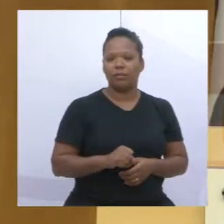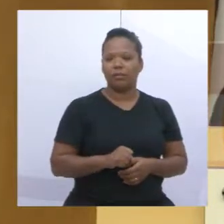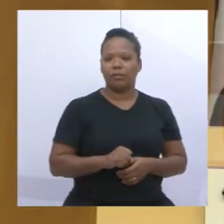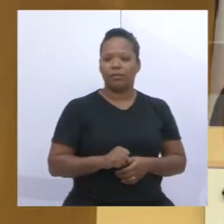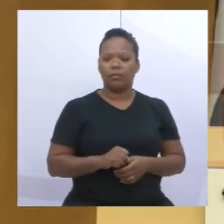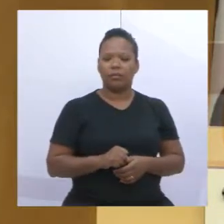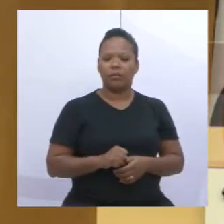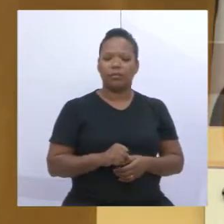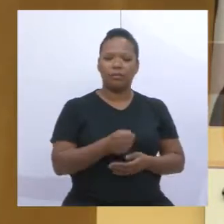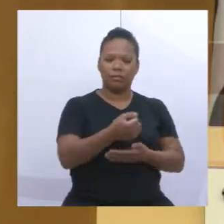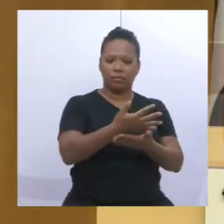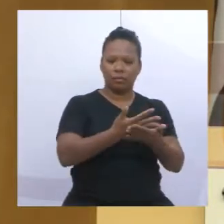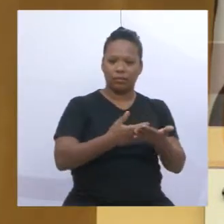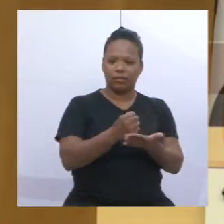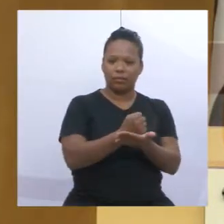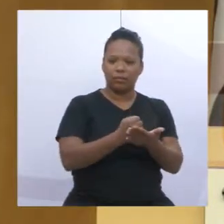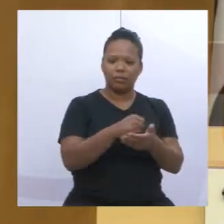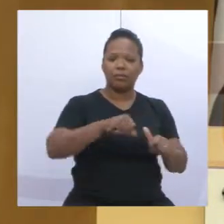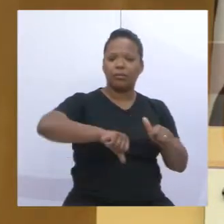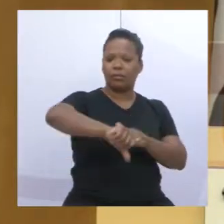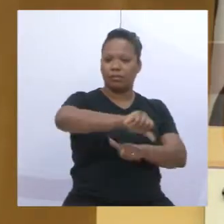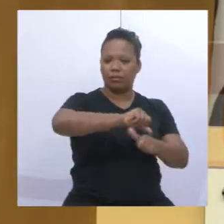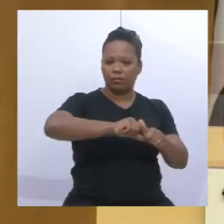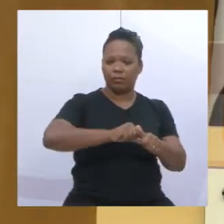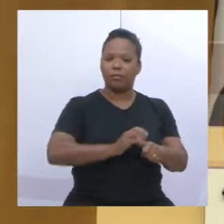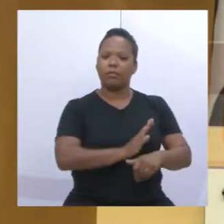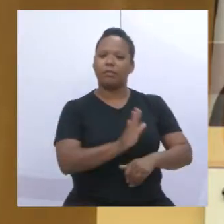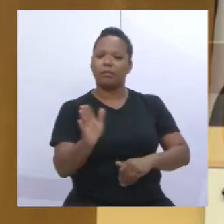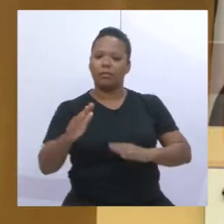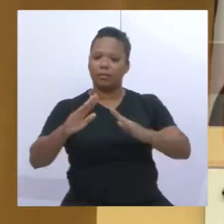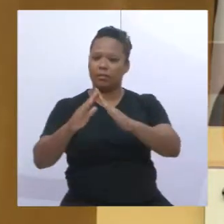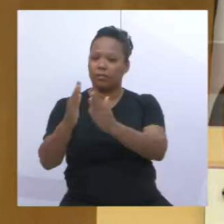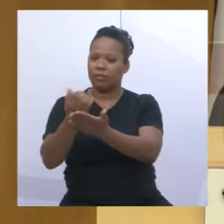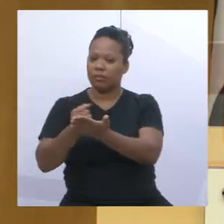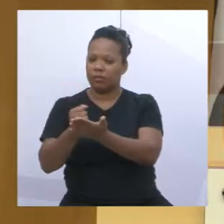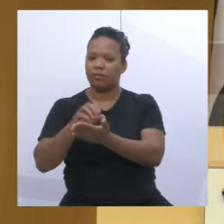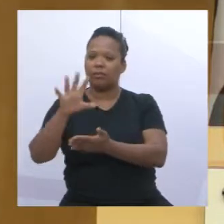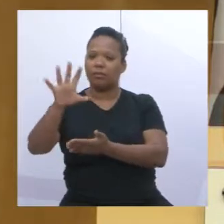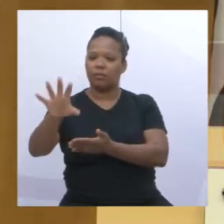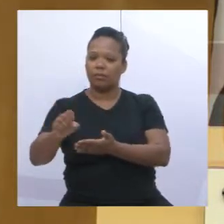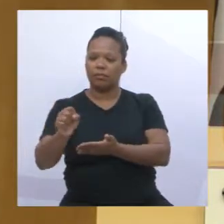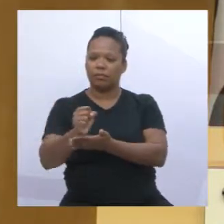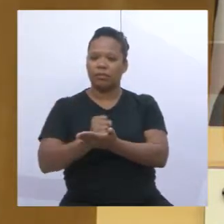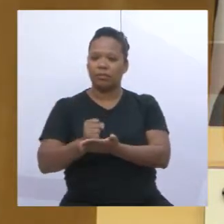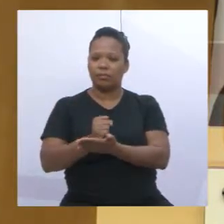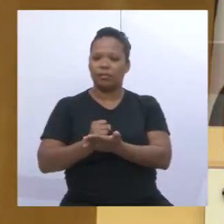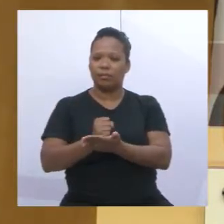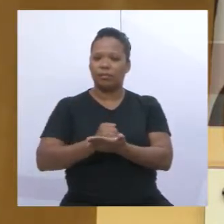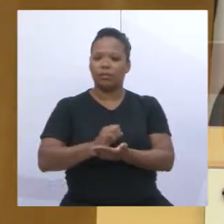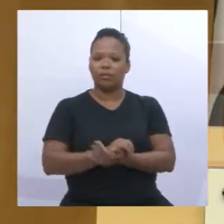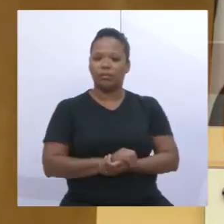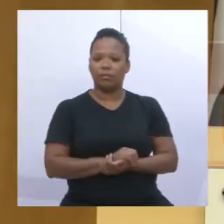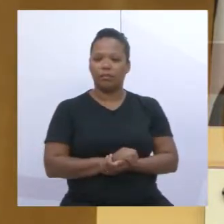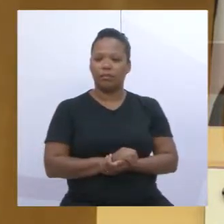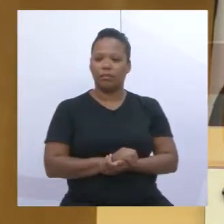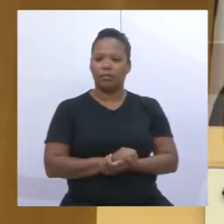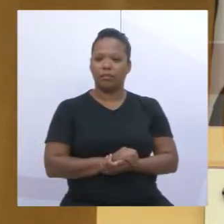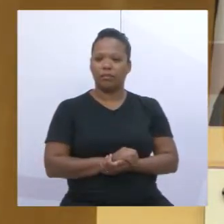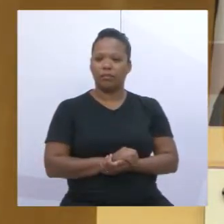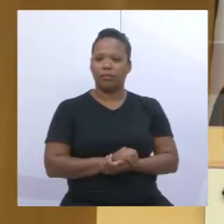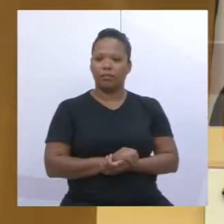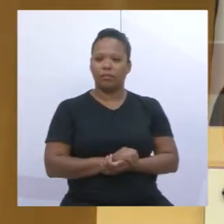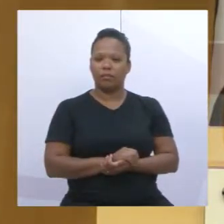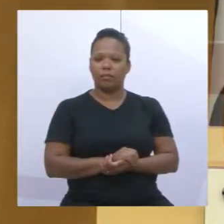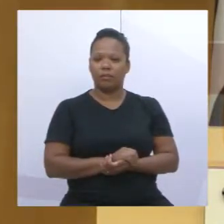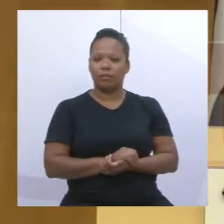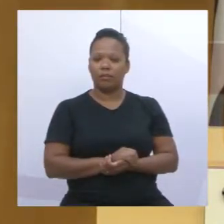para transcrever a receita, para poder retirar a medicação da farmácia do município. Eu gostaria